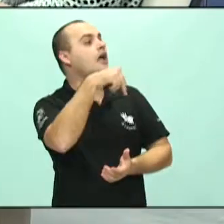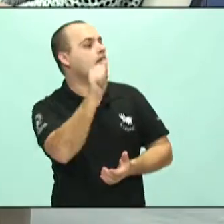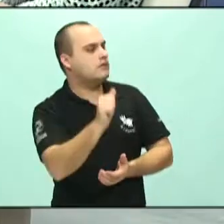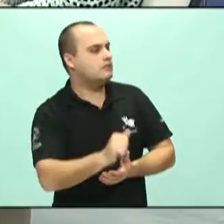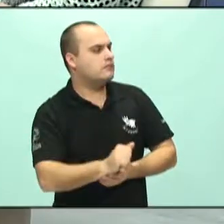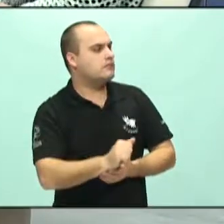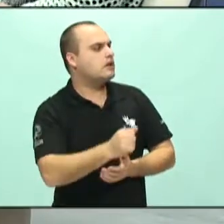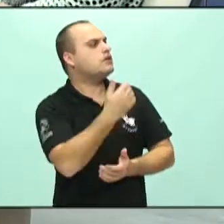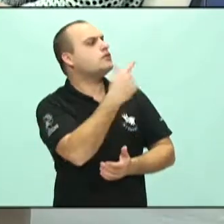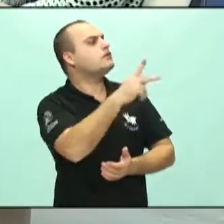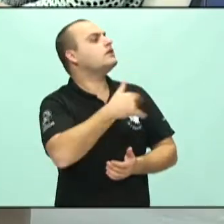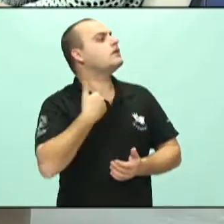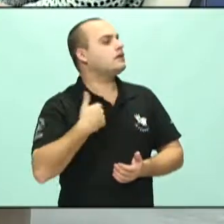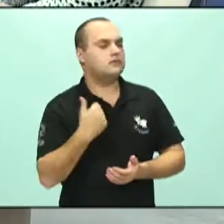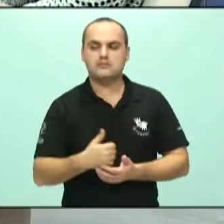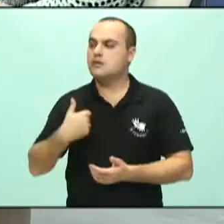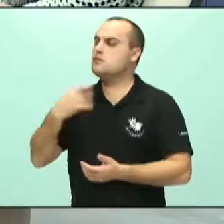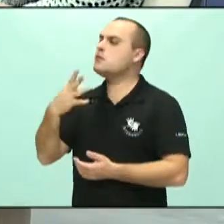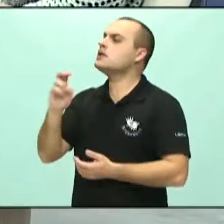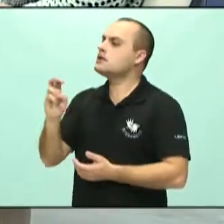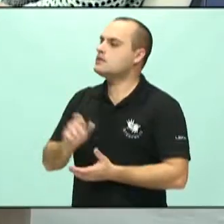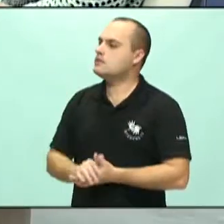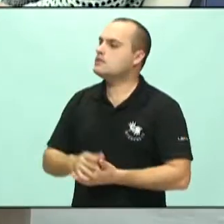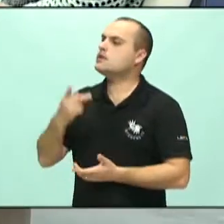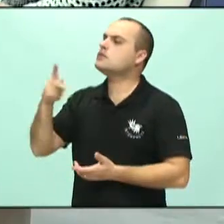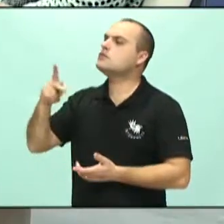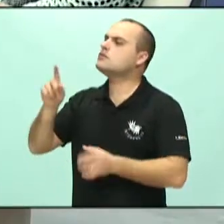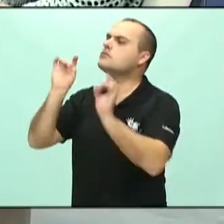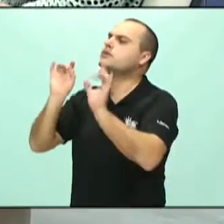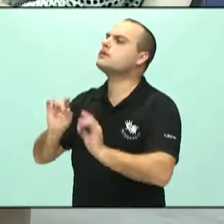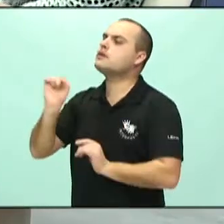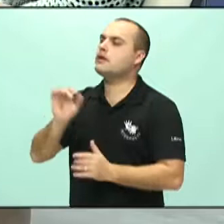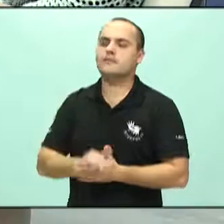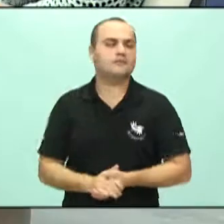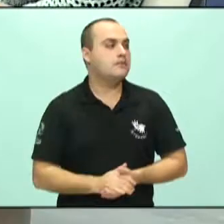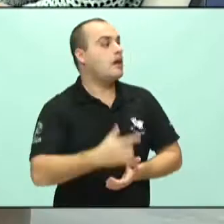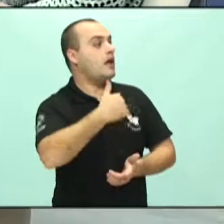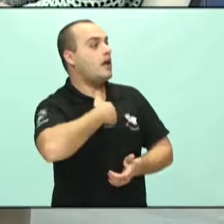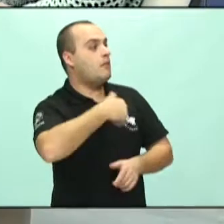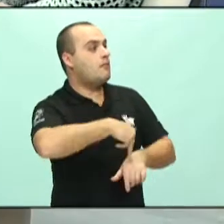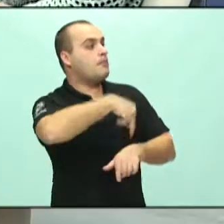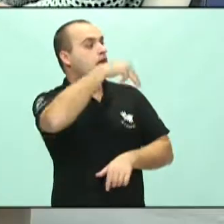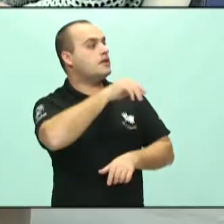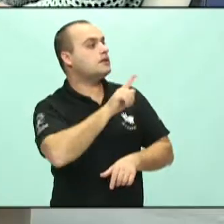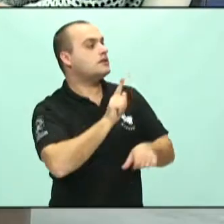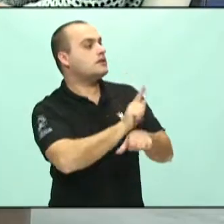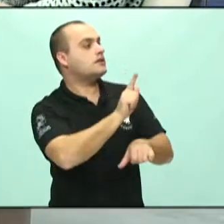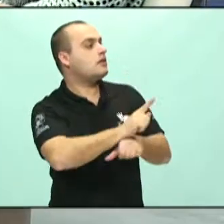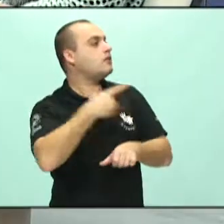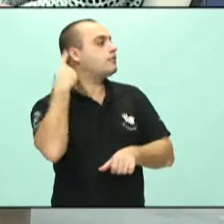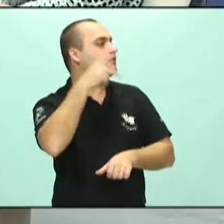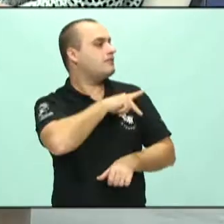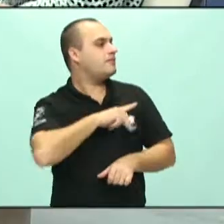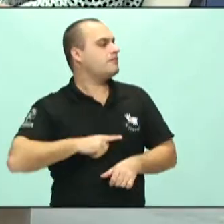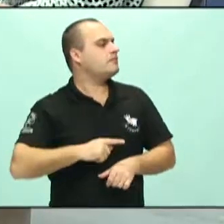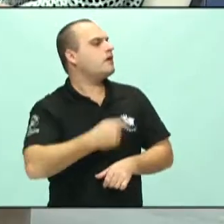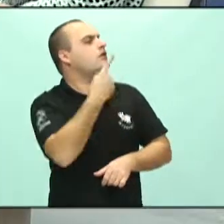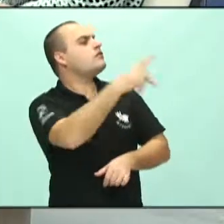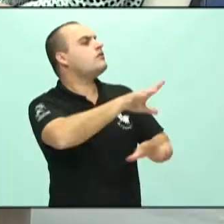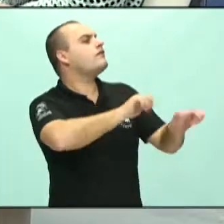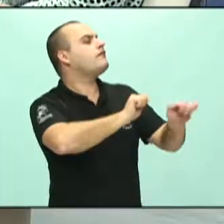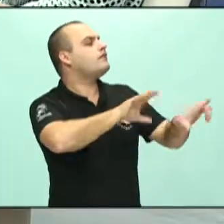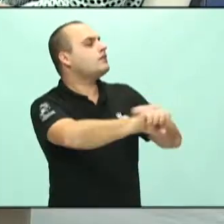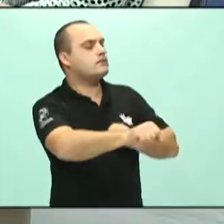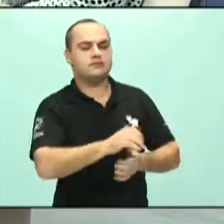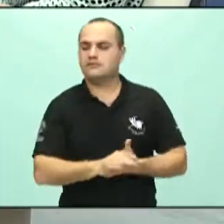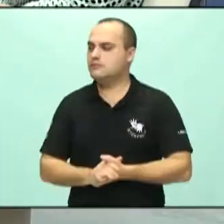Quantos anos você tem, professor? Eu tenho 45 anos. Qual é a tua especialidade? Eu sou mestre em gestão de políticas públicas. Professor, qual a sua formação?